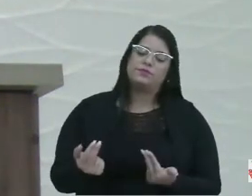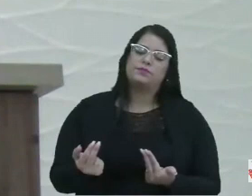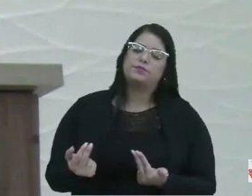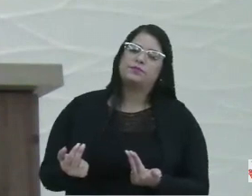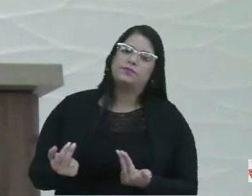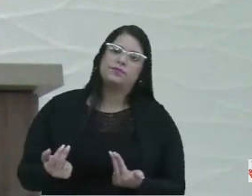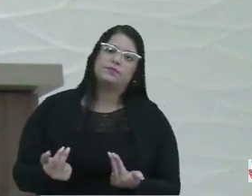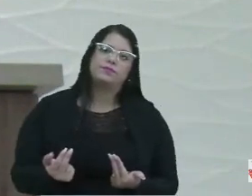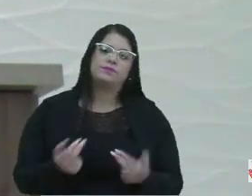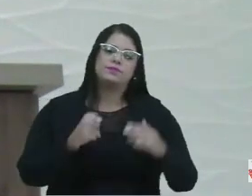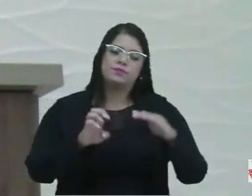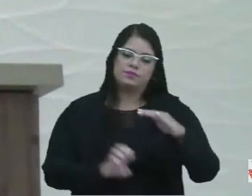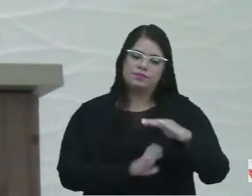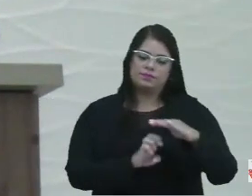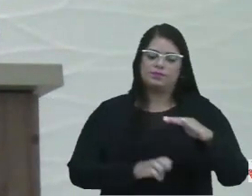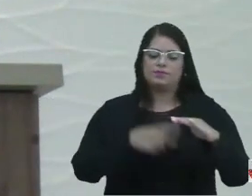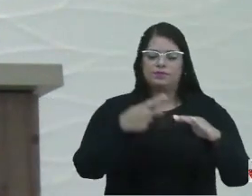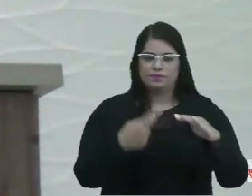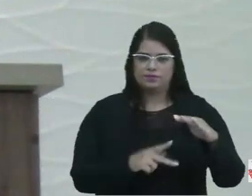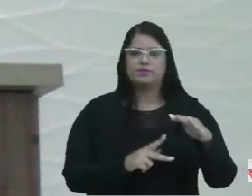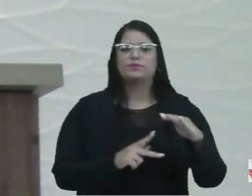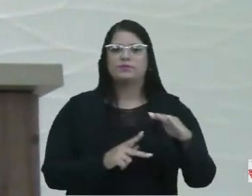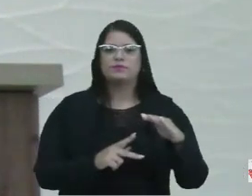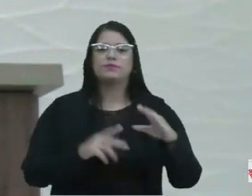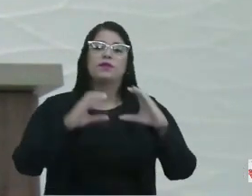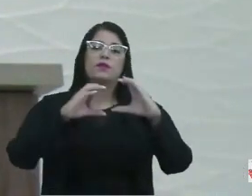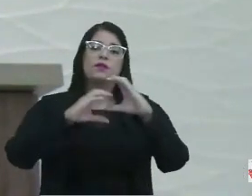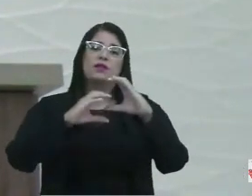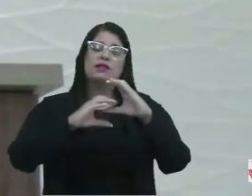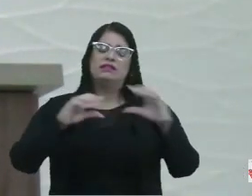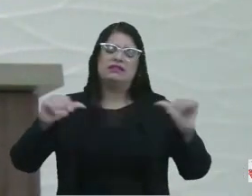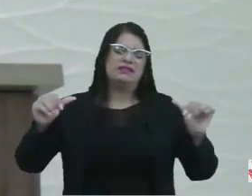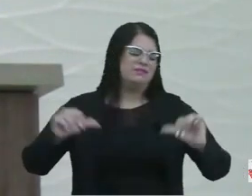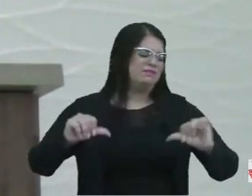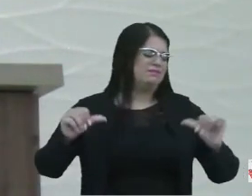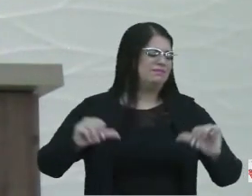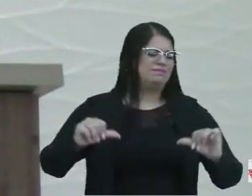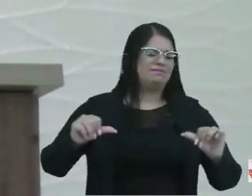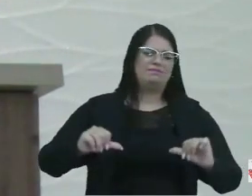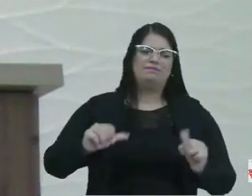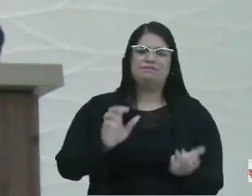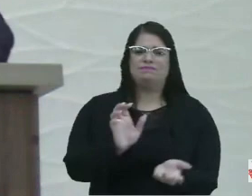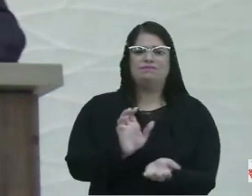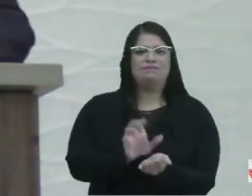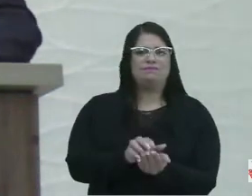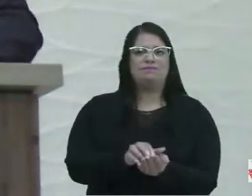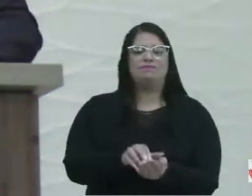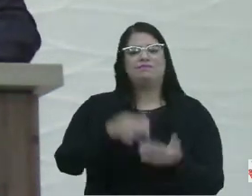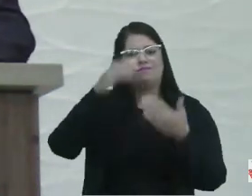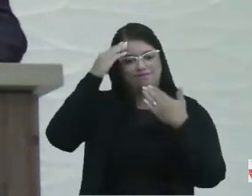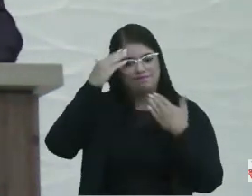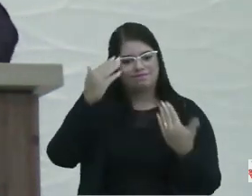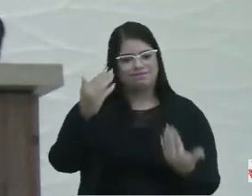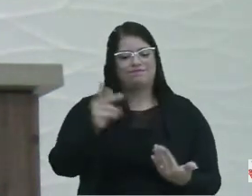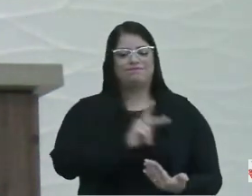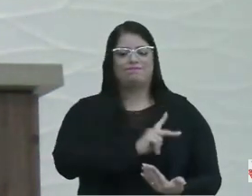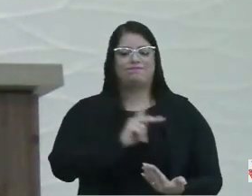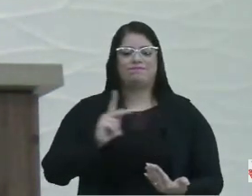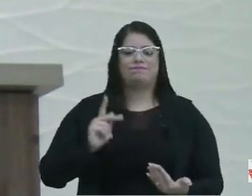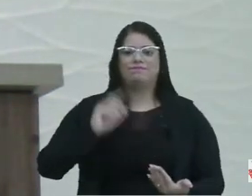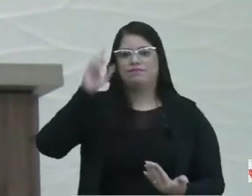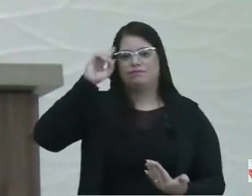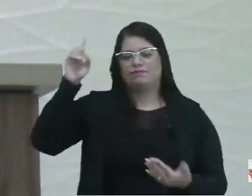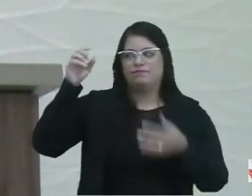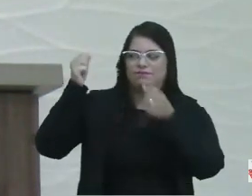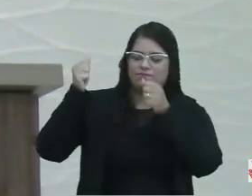a essa empresa, porque ela é uma das piores empresas do nosso estado de Pernambuco. Muito obrigado, presidente, que Deus nos